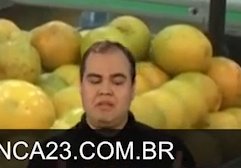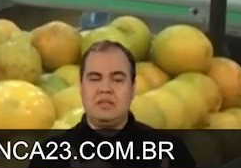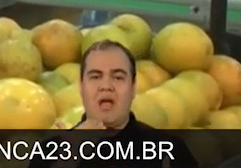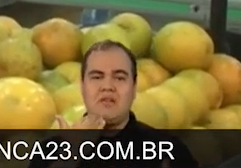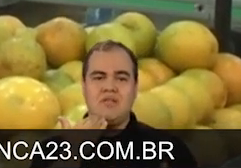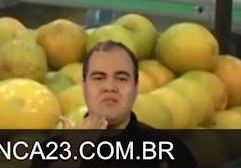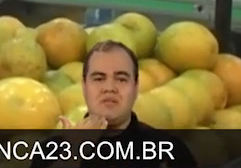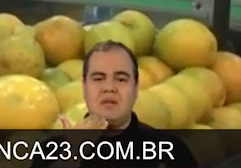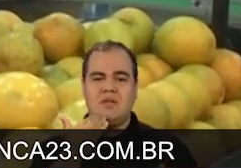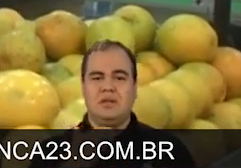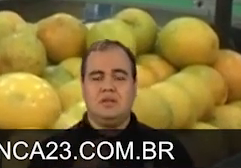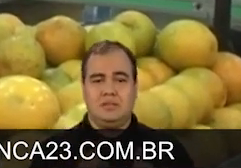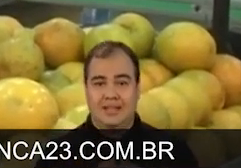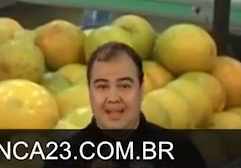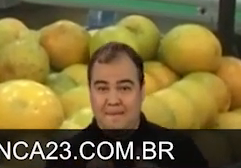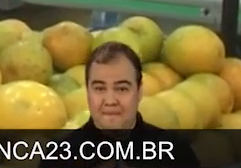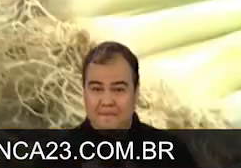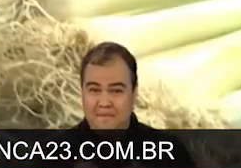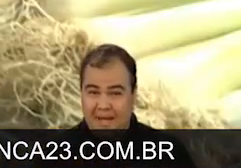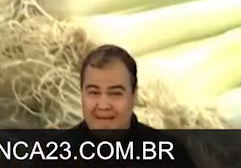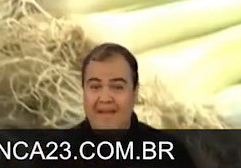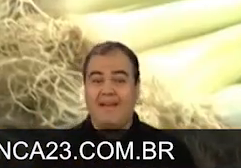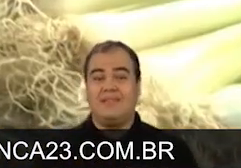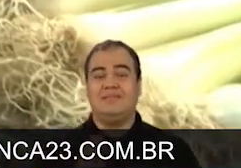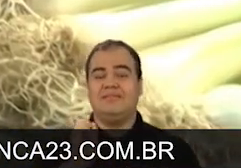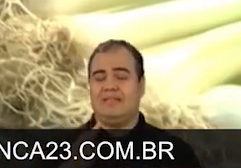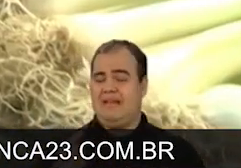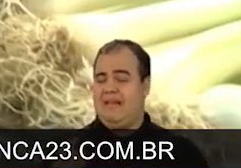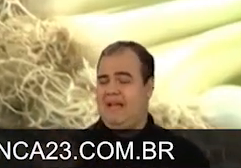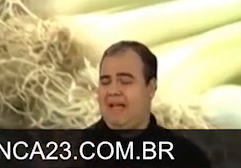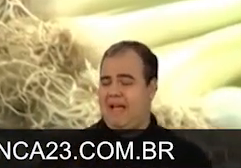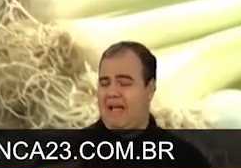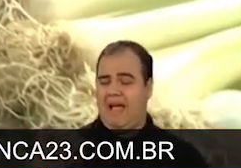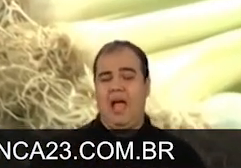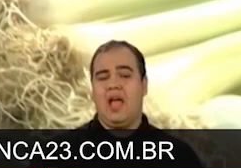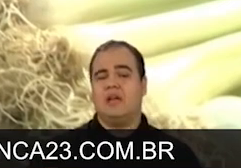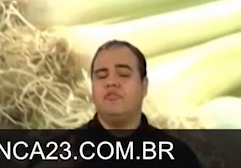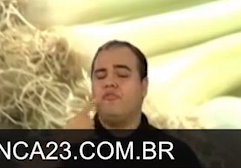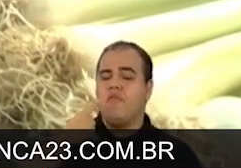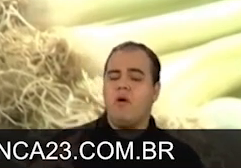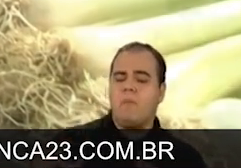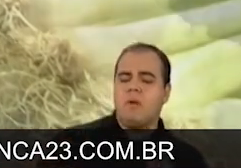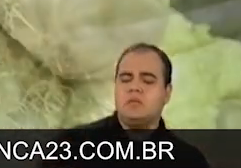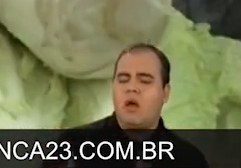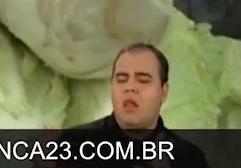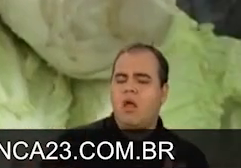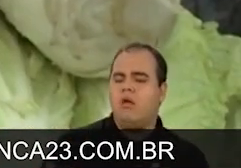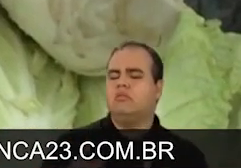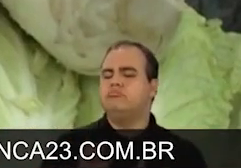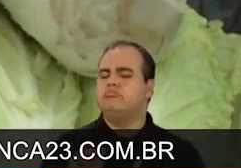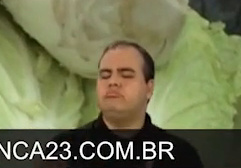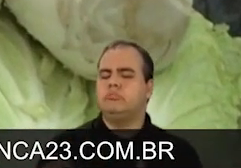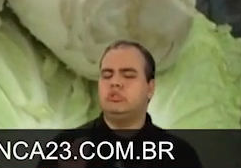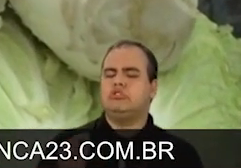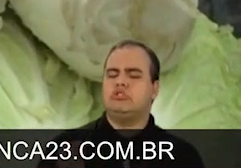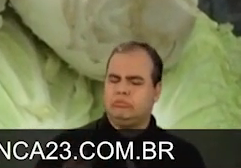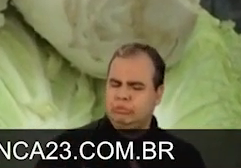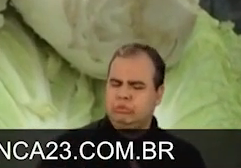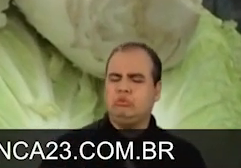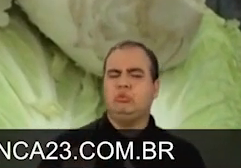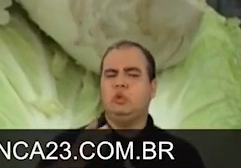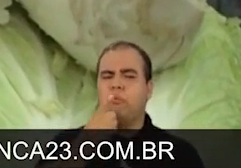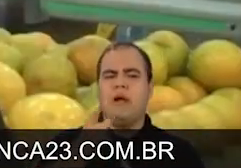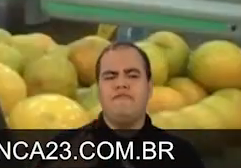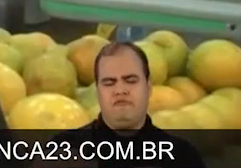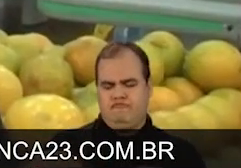fácil e aí encarece muito, então a gente pega a hortaliça mais dura, né? Ou se uma folha